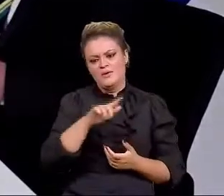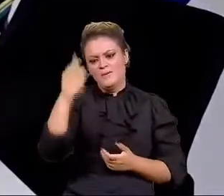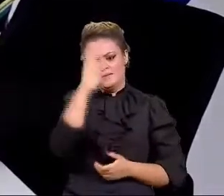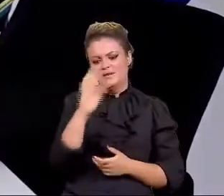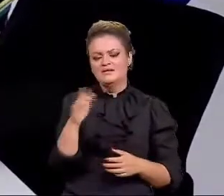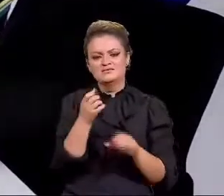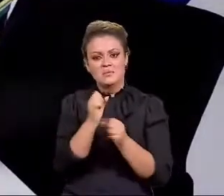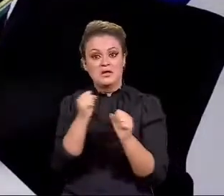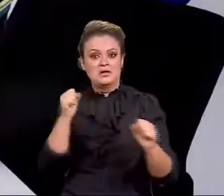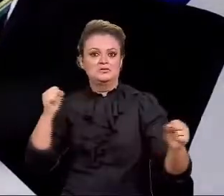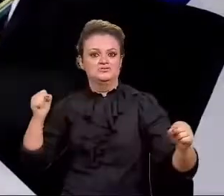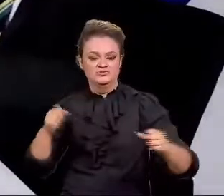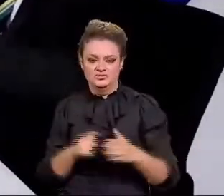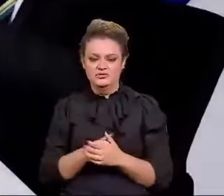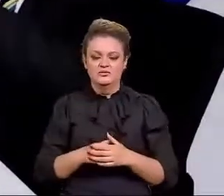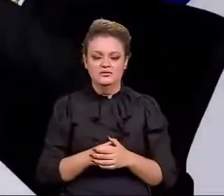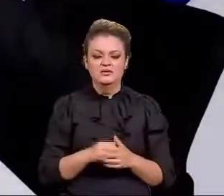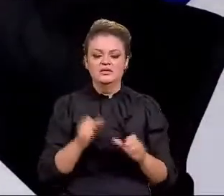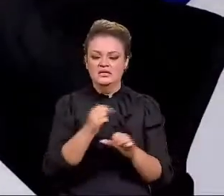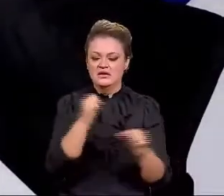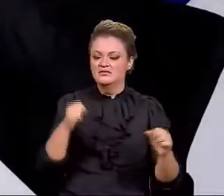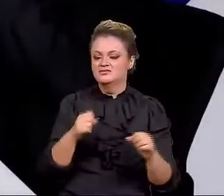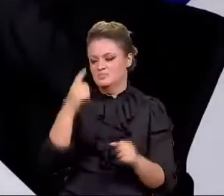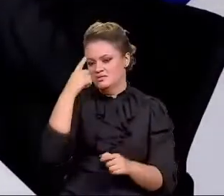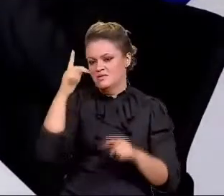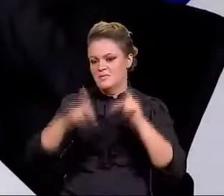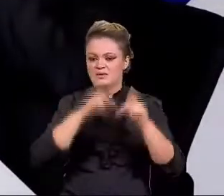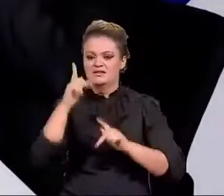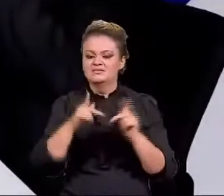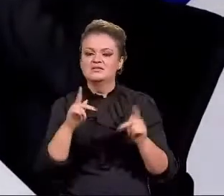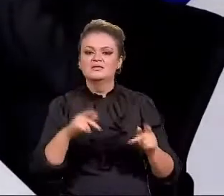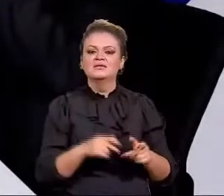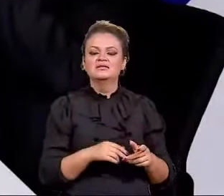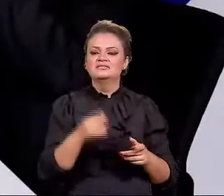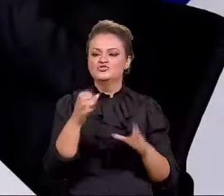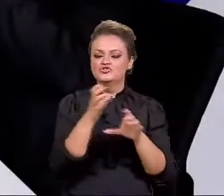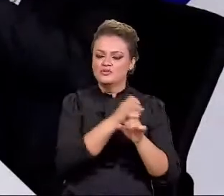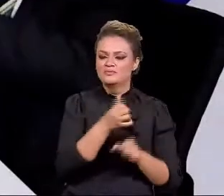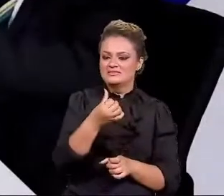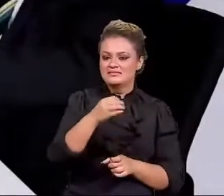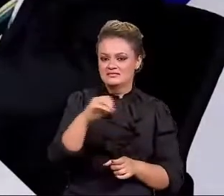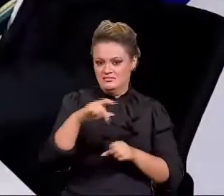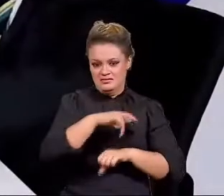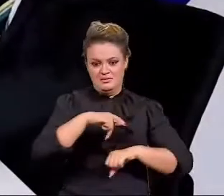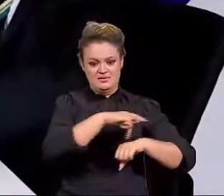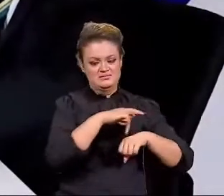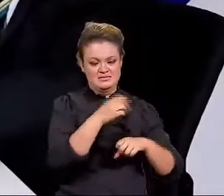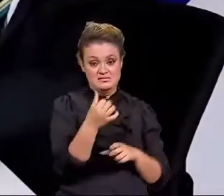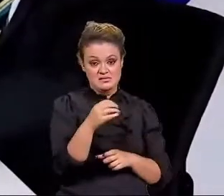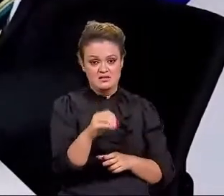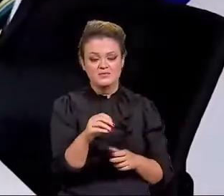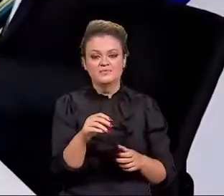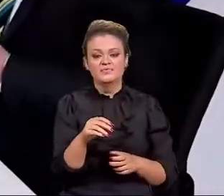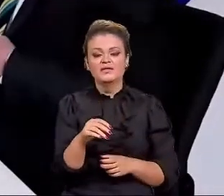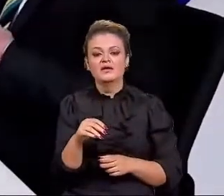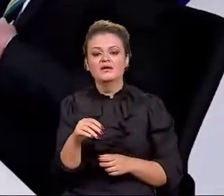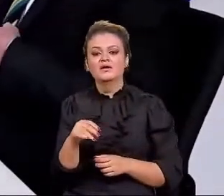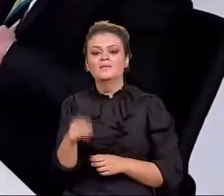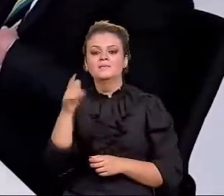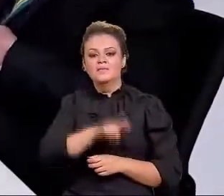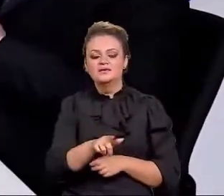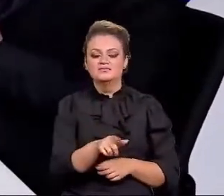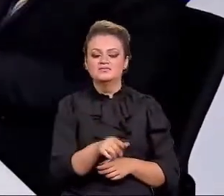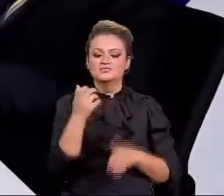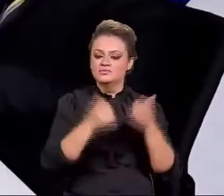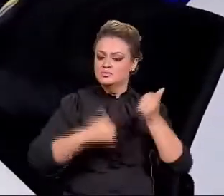termos de população também, dessa reunião, são 60 países, né? Agora, parte também é o que o senhor fala, que é aquela relação